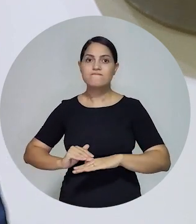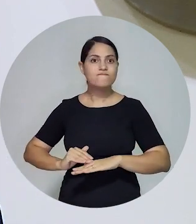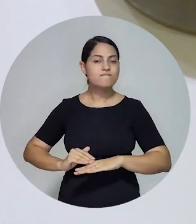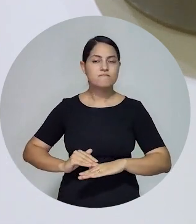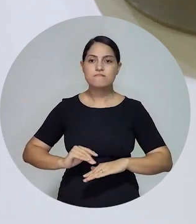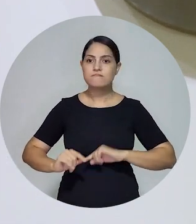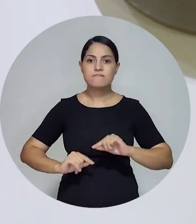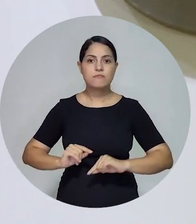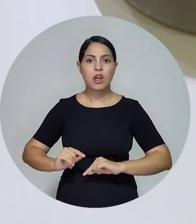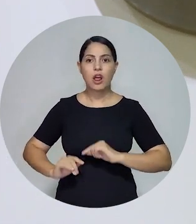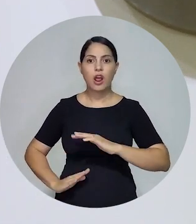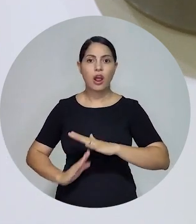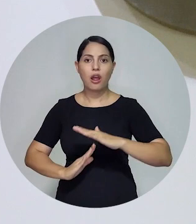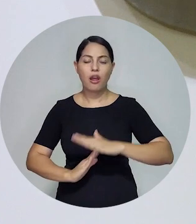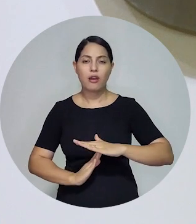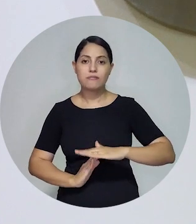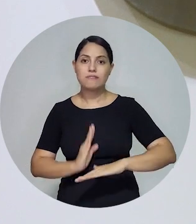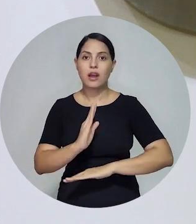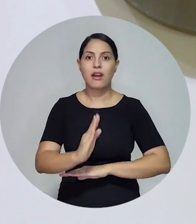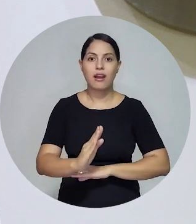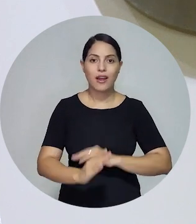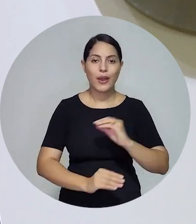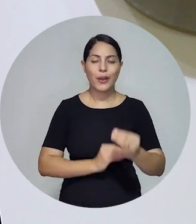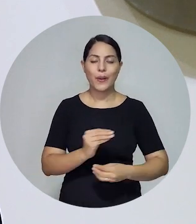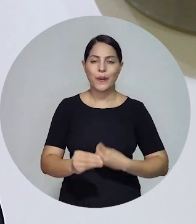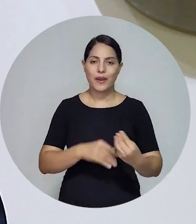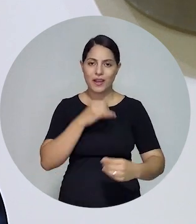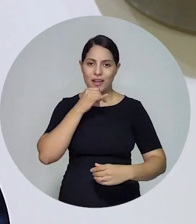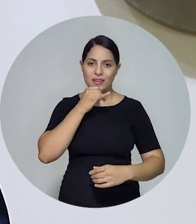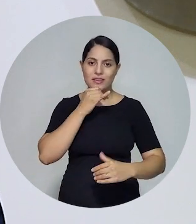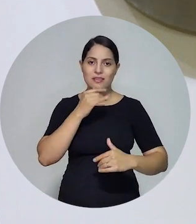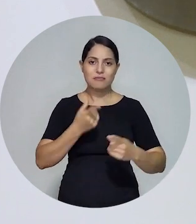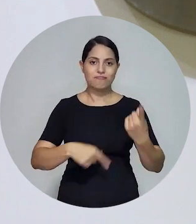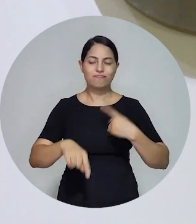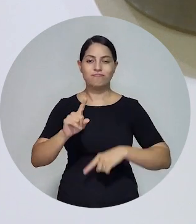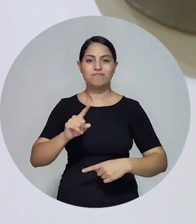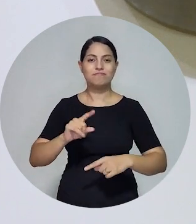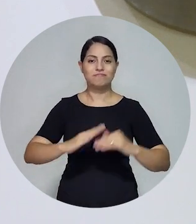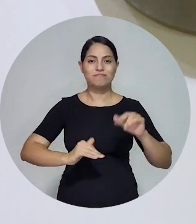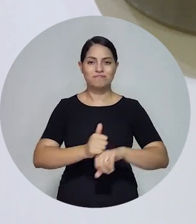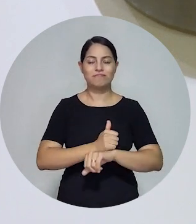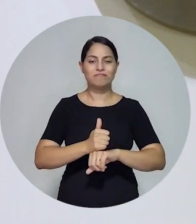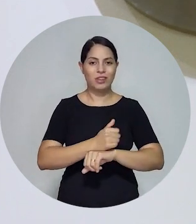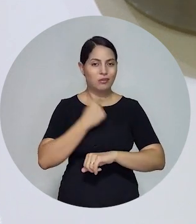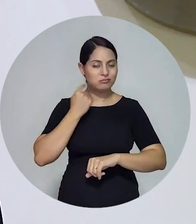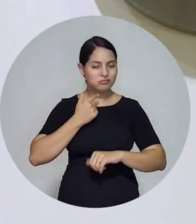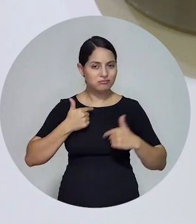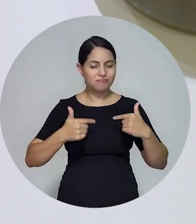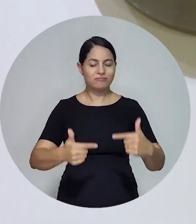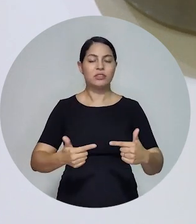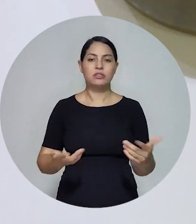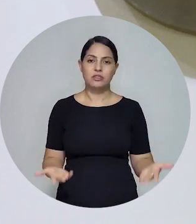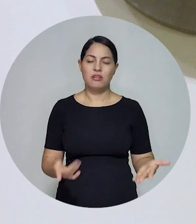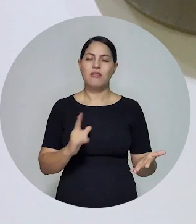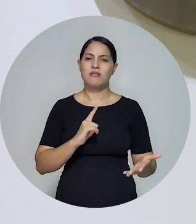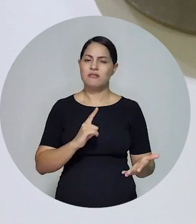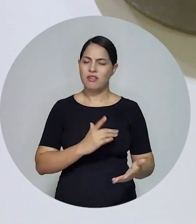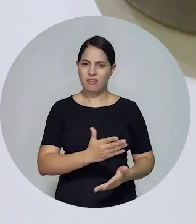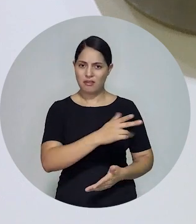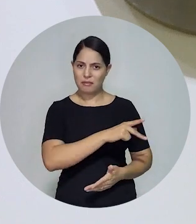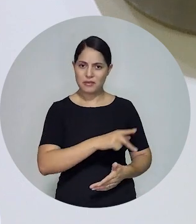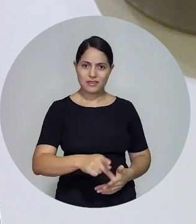ultrapassar as barreiras do exercício profissional de qualidade e do sucesso profissional. E poder contar com o presidente Beto Simonetti